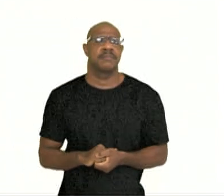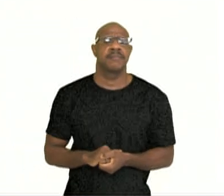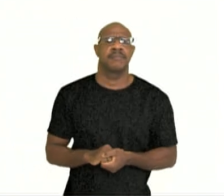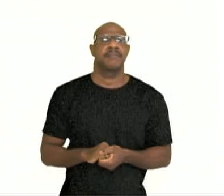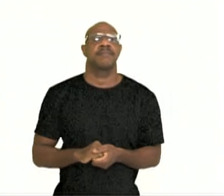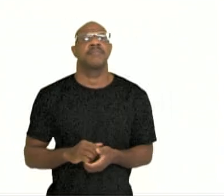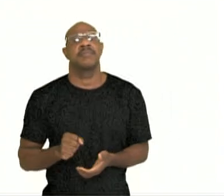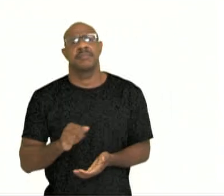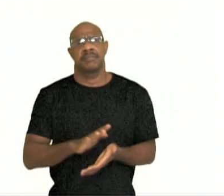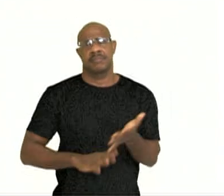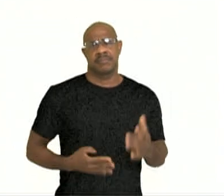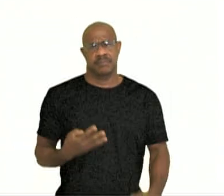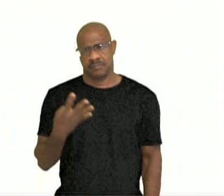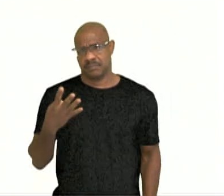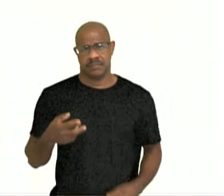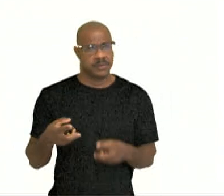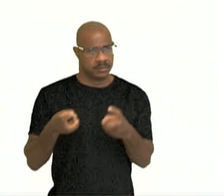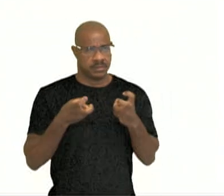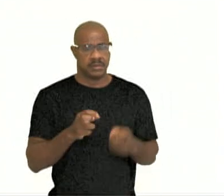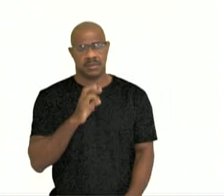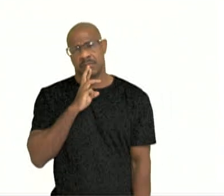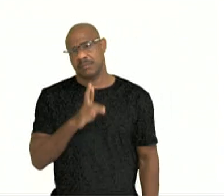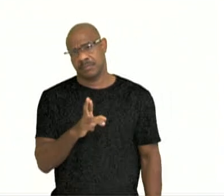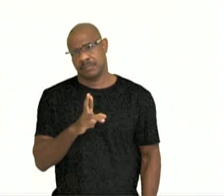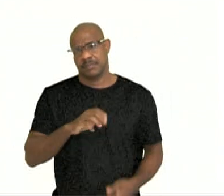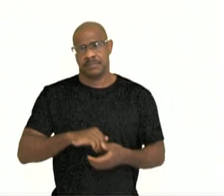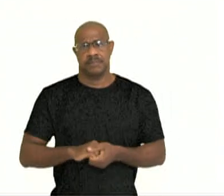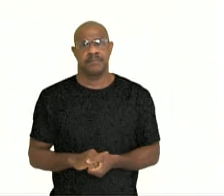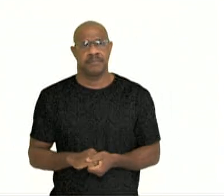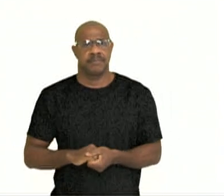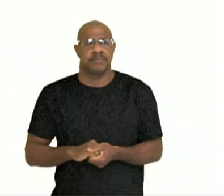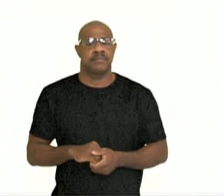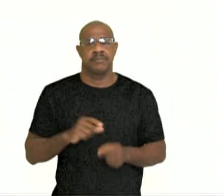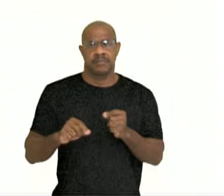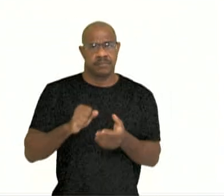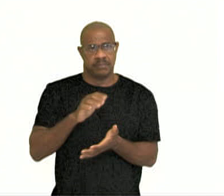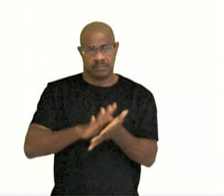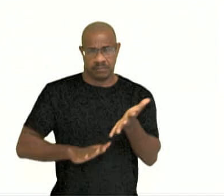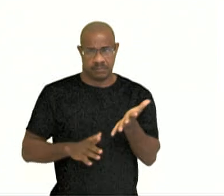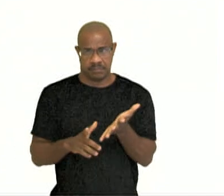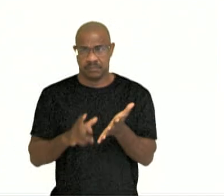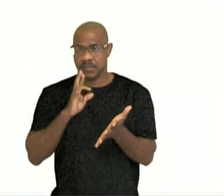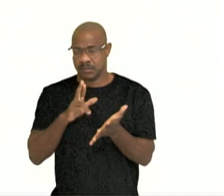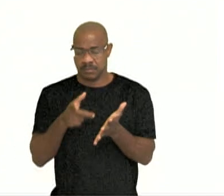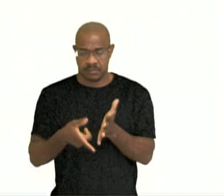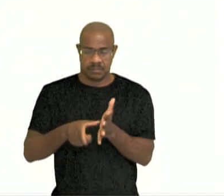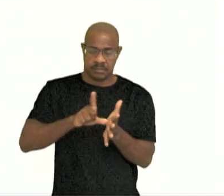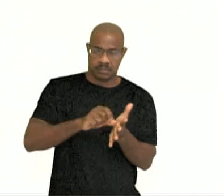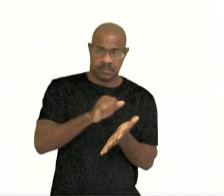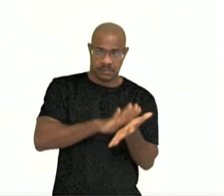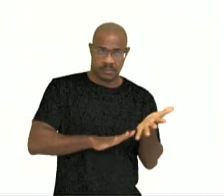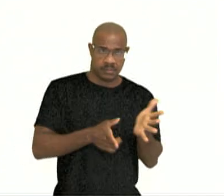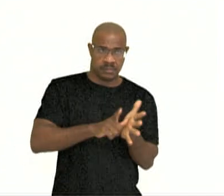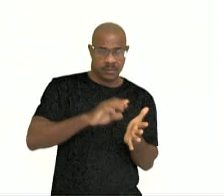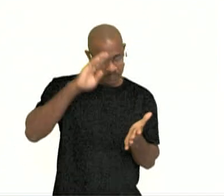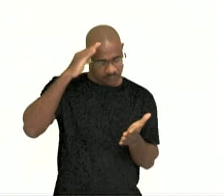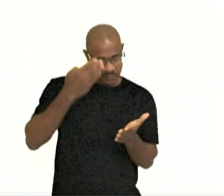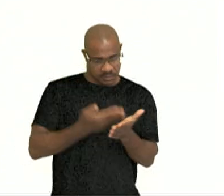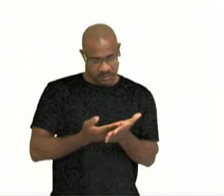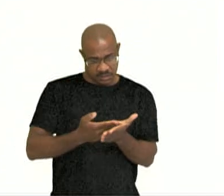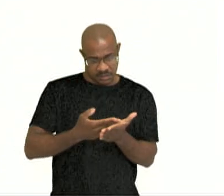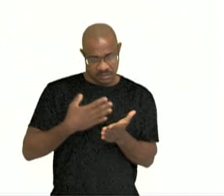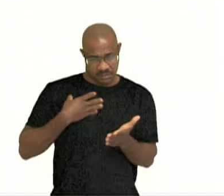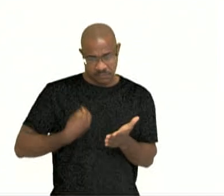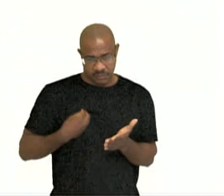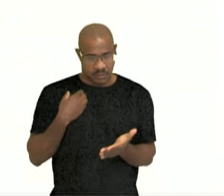Quarta atividade, observe a resposta da atividade anterior. Confiei em meu estado e não vi que